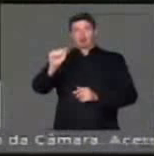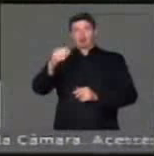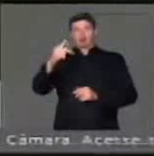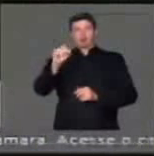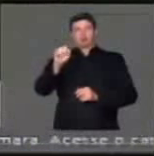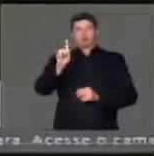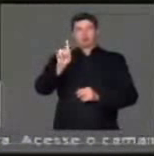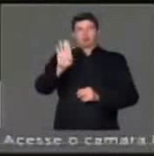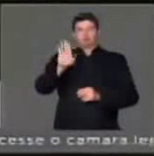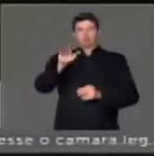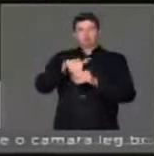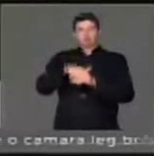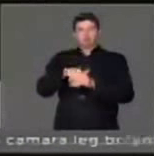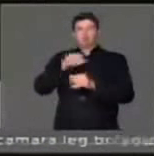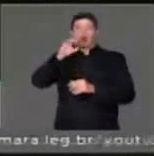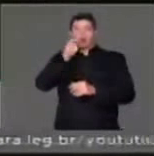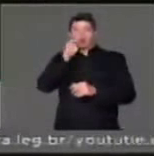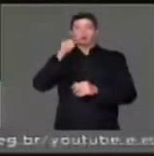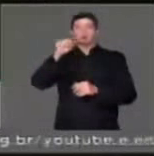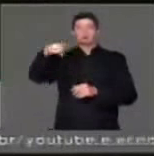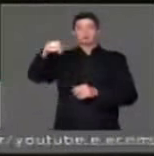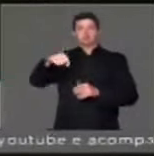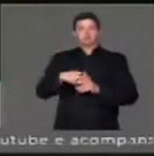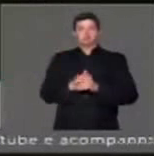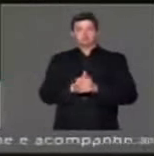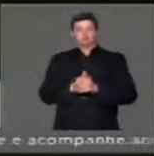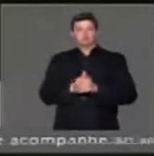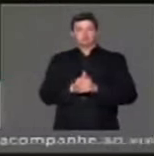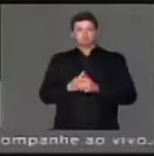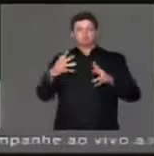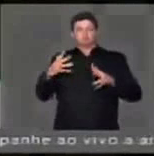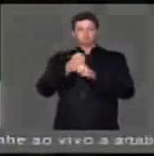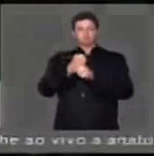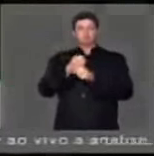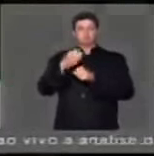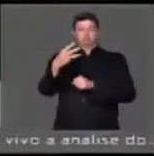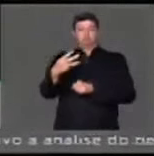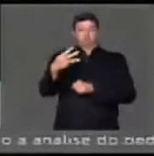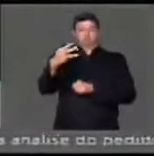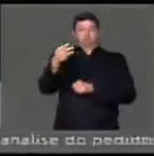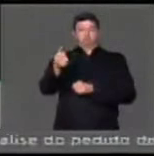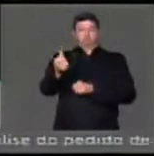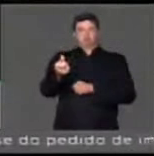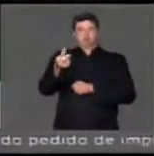PSDB do estado de Alagoas, votou sim e acumulou